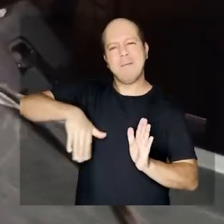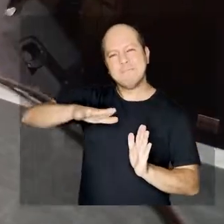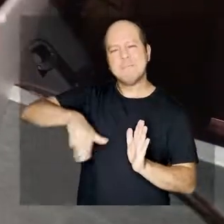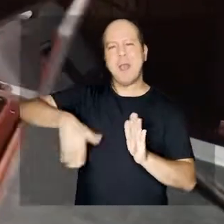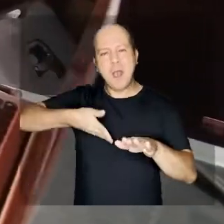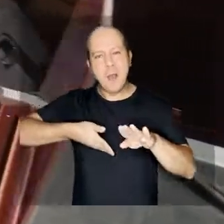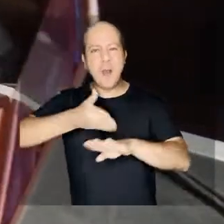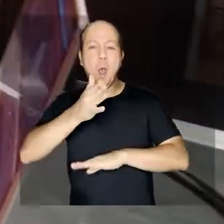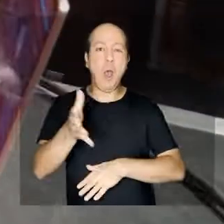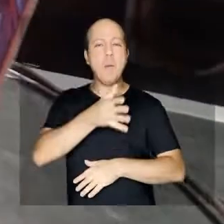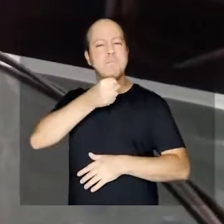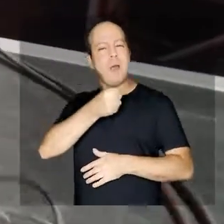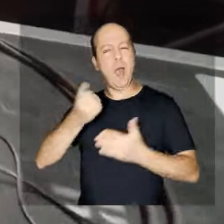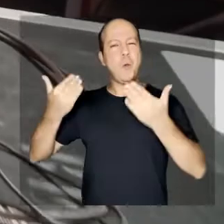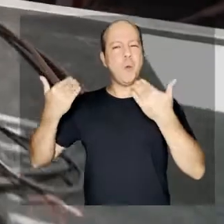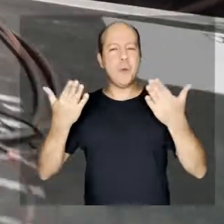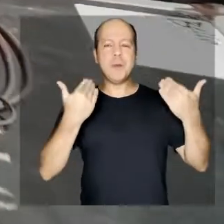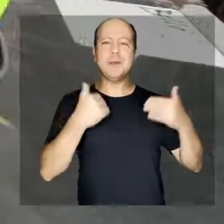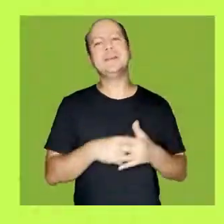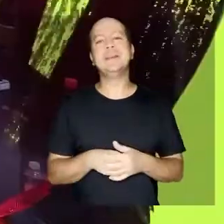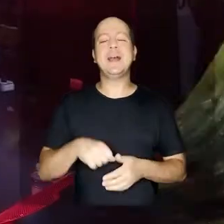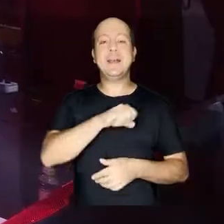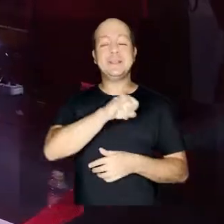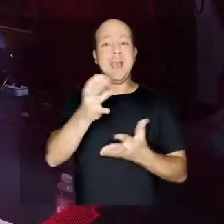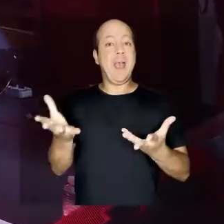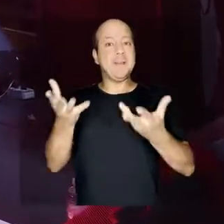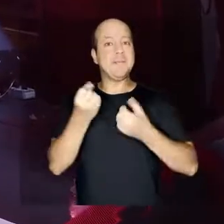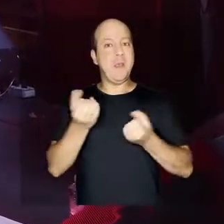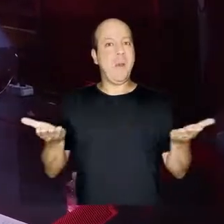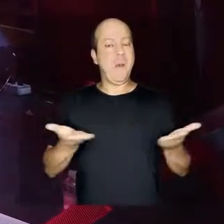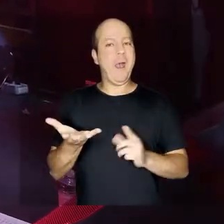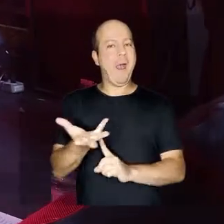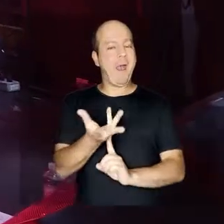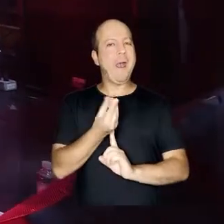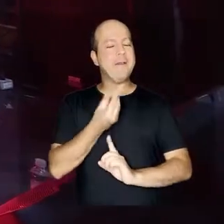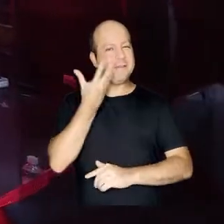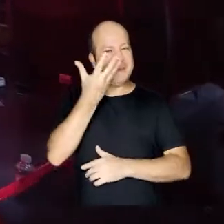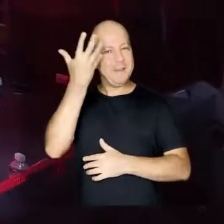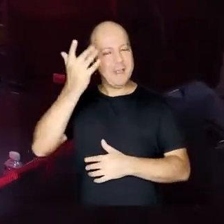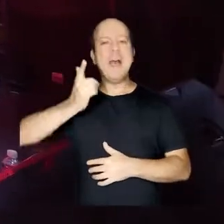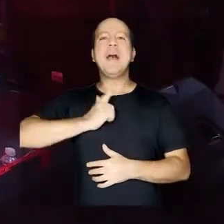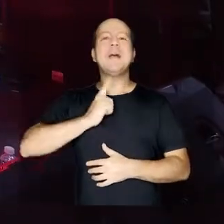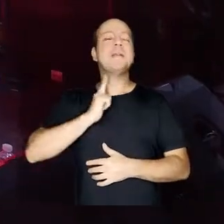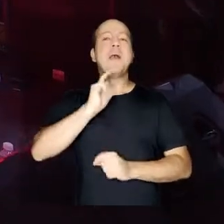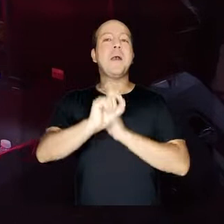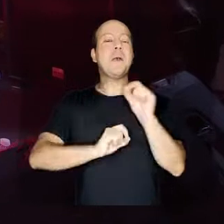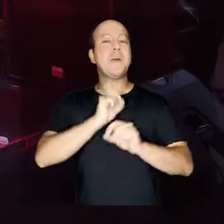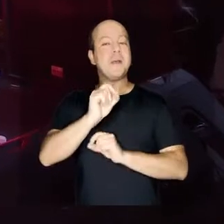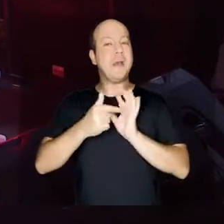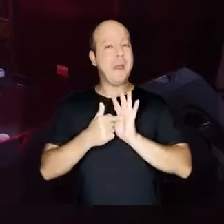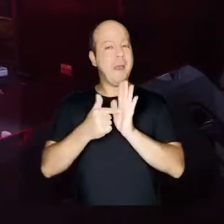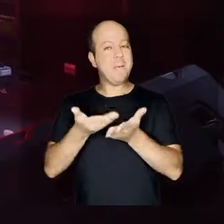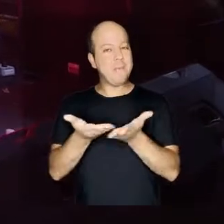ela para ir à praia tomar uma beijando o calor e hoje a gente vai receber um artista que ele vem